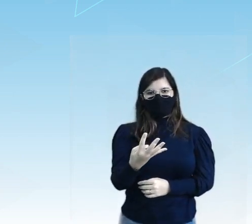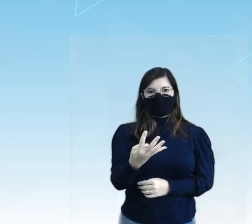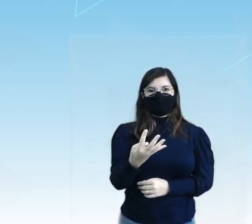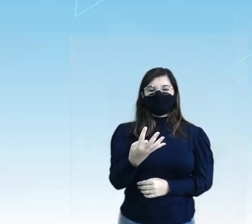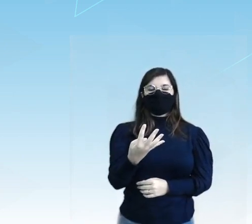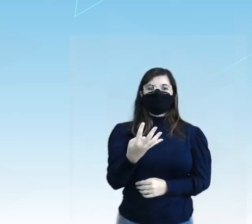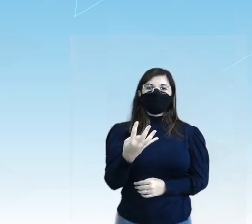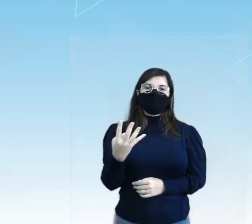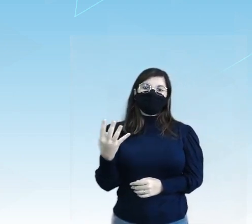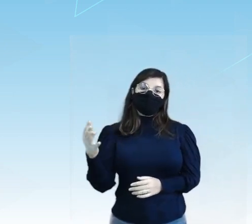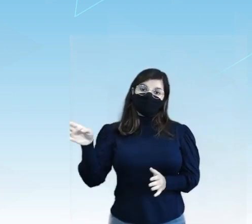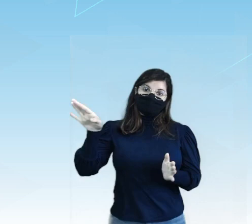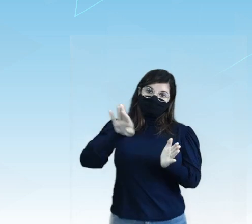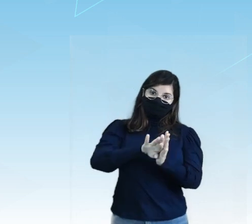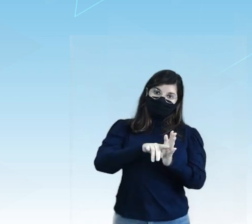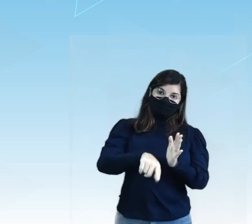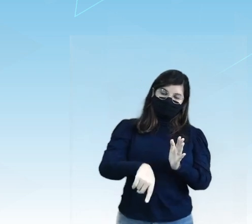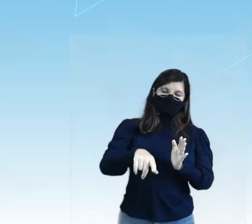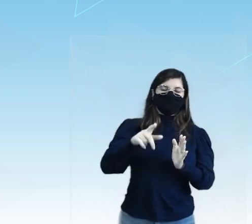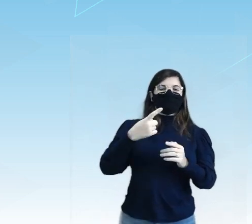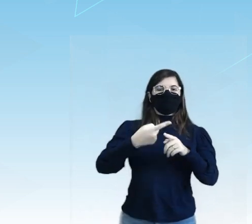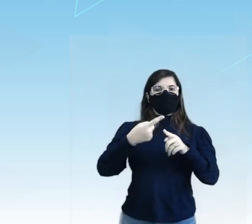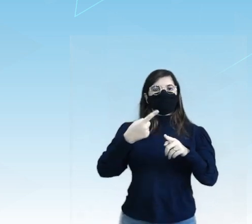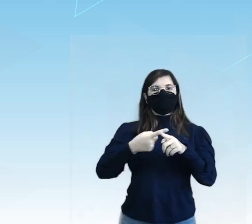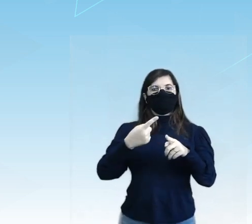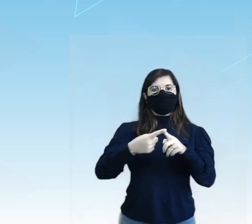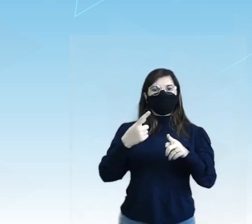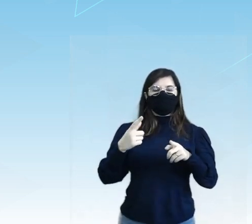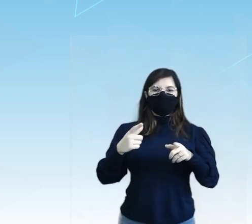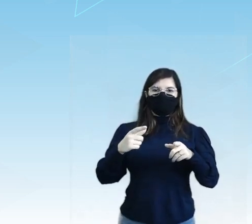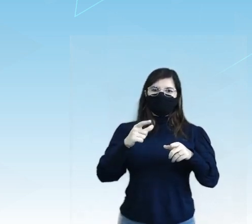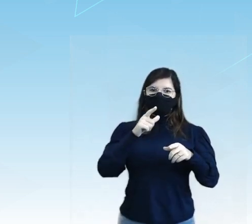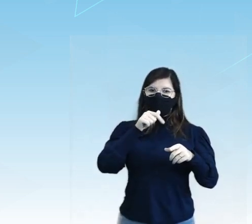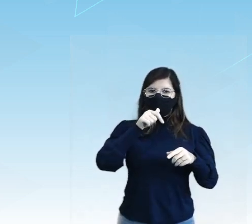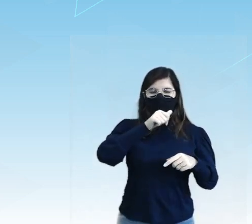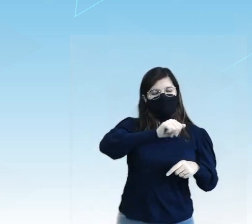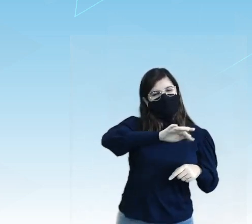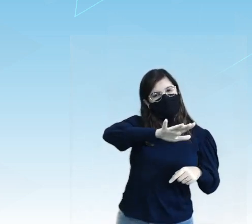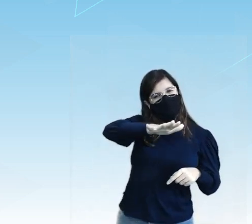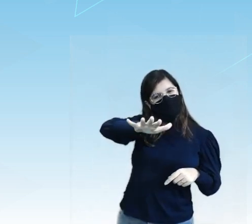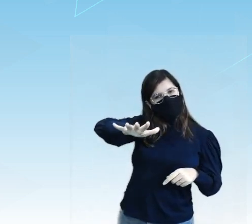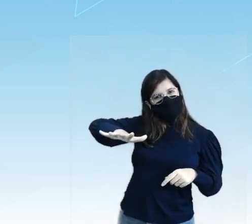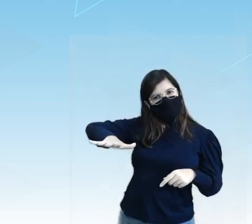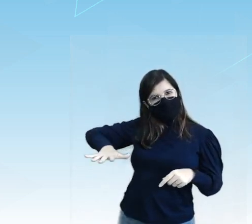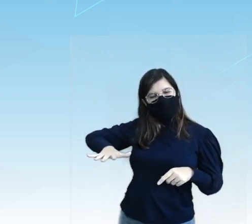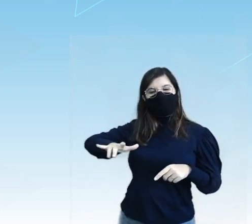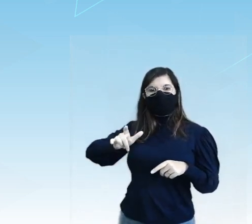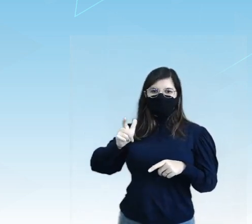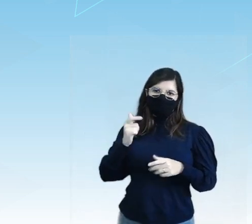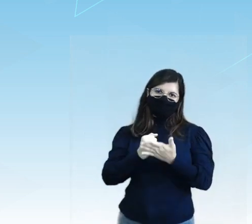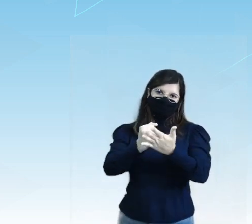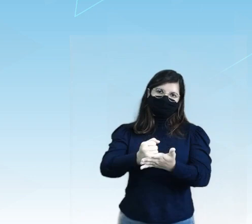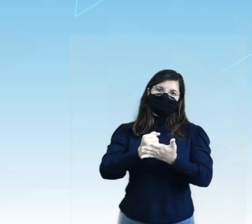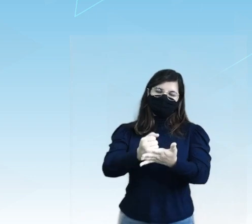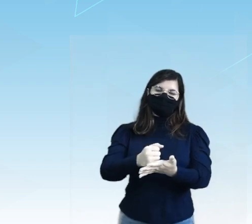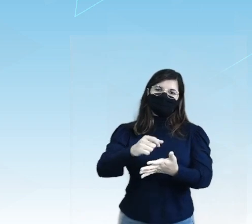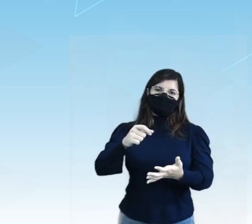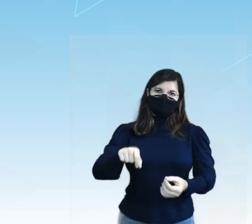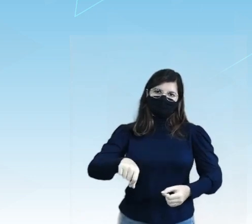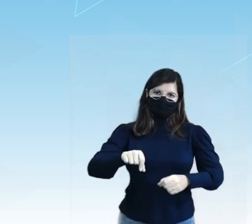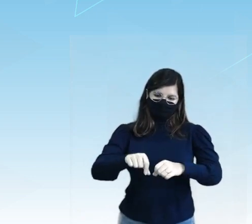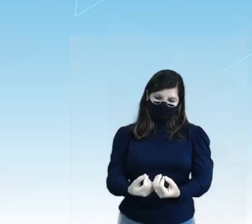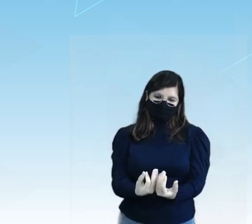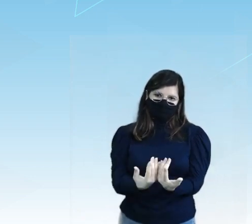eles vem para cá porque o nosso litoral nordestino era favorável ao cultivo da cana de açúcar